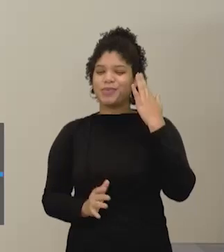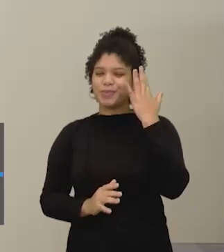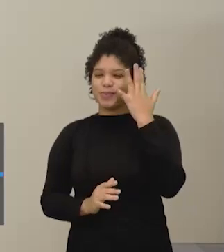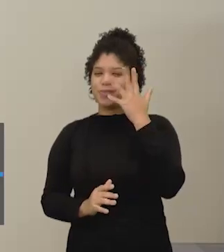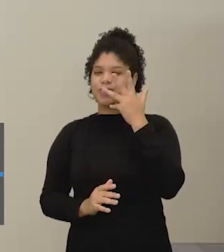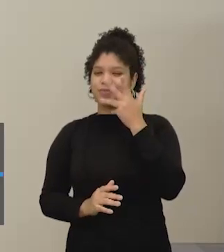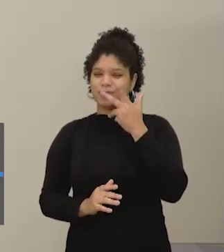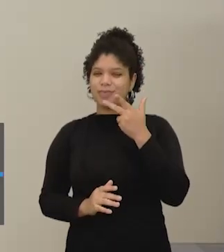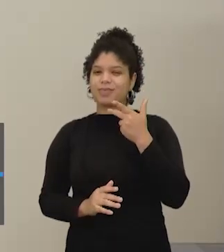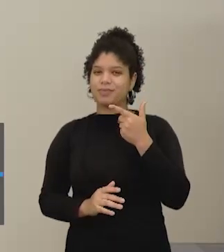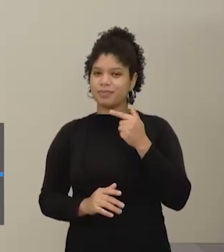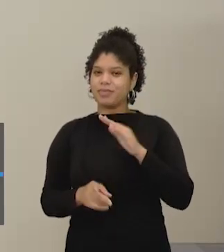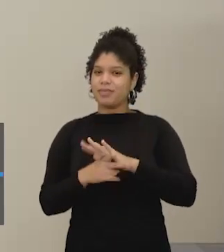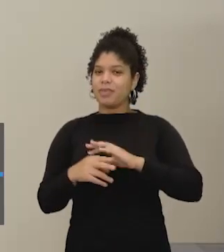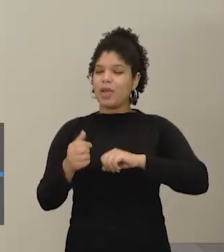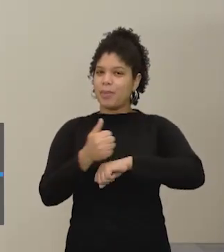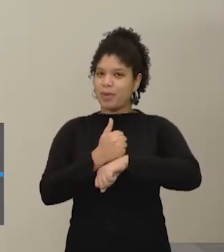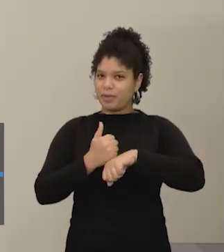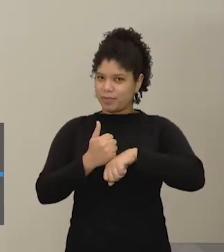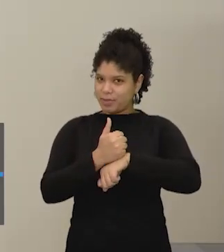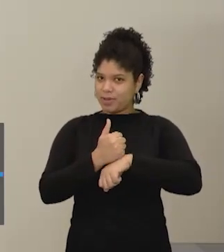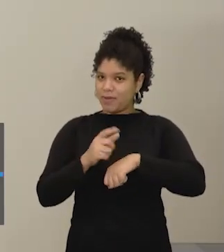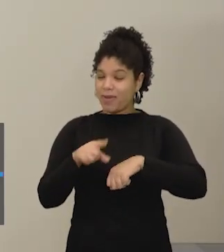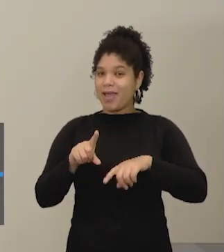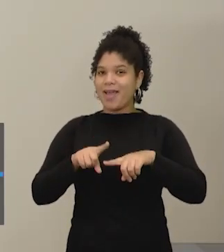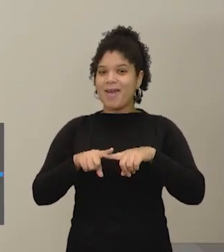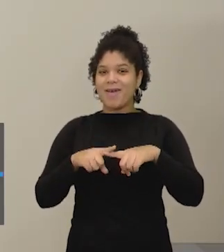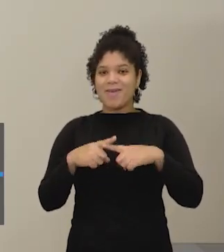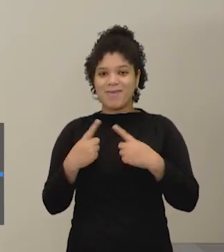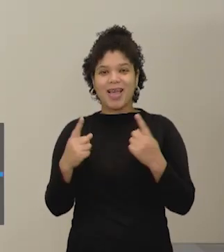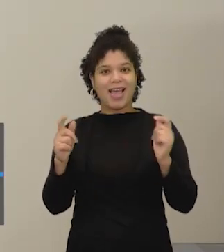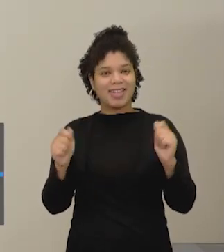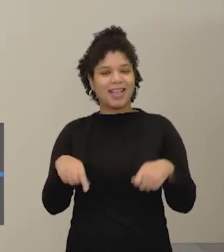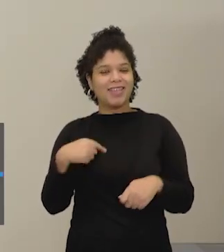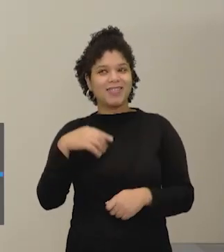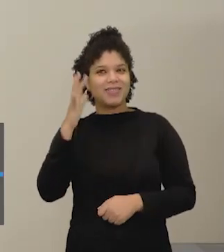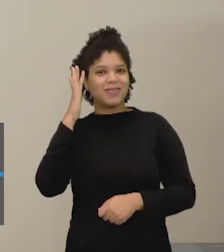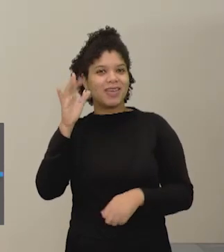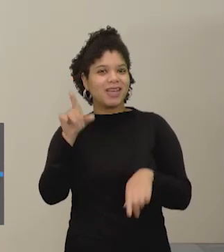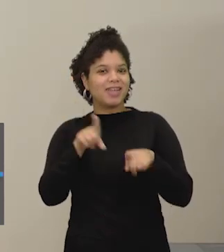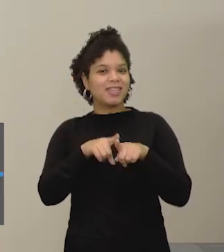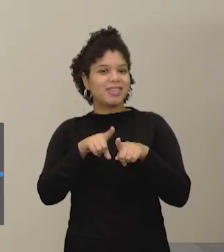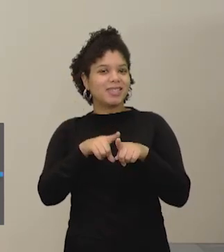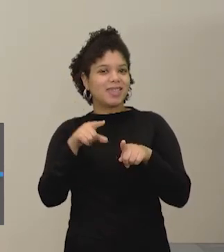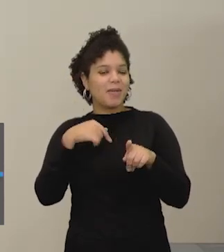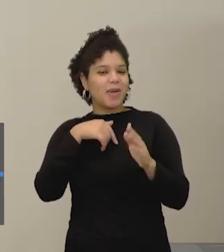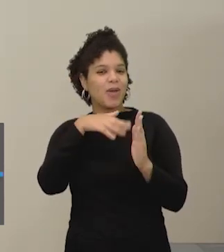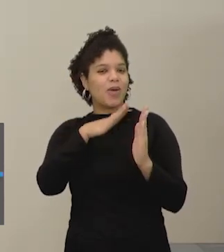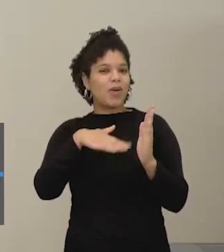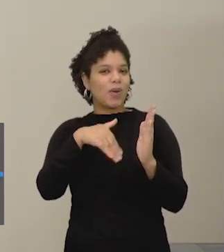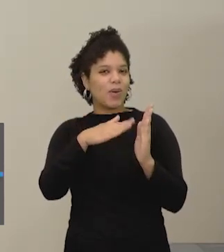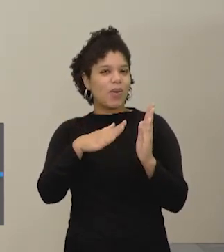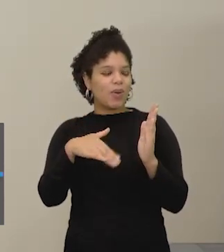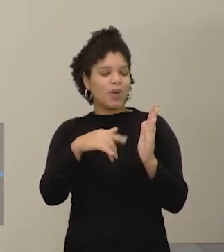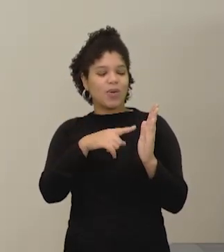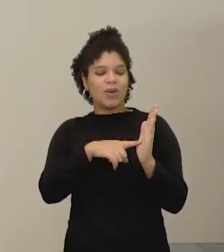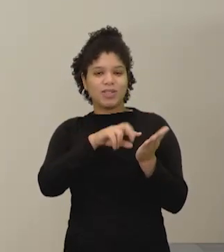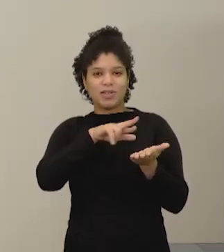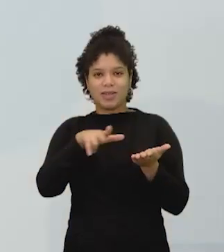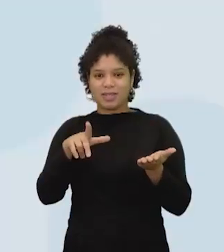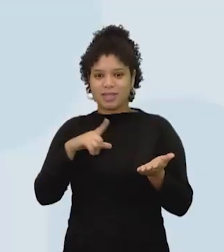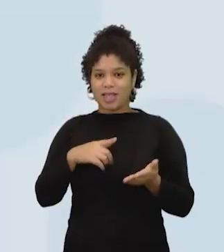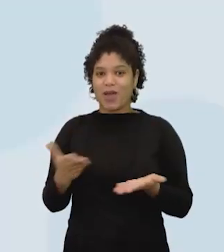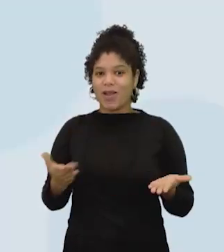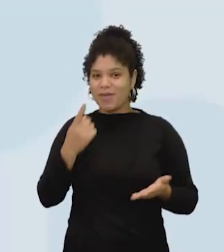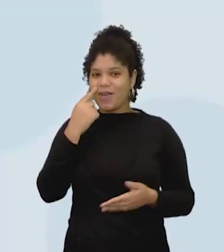hiper profissional, né? Mas é legal que ilustra melhor nosso rolezinho nas artes. E agora, outro quarteirão,